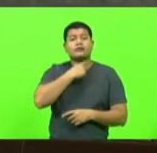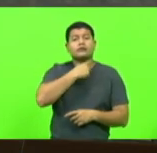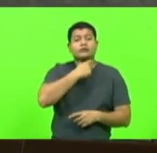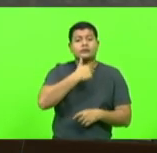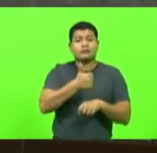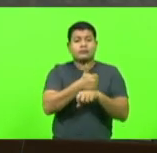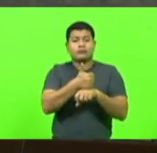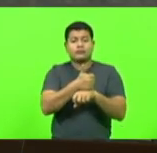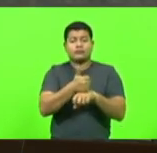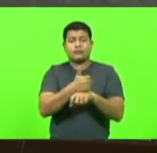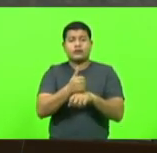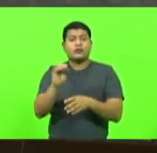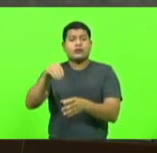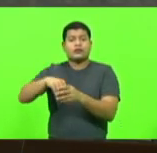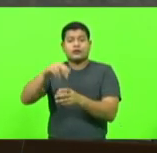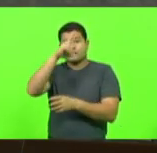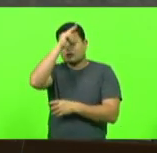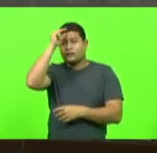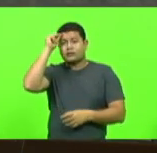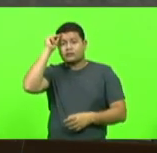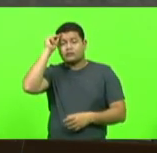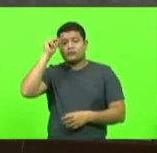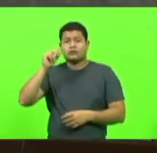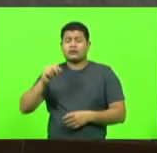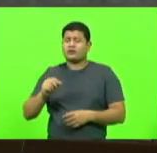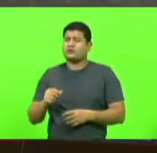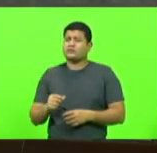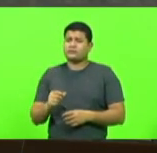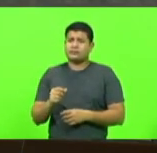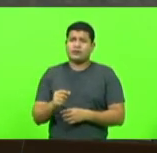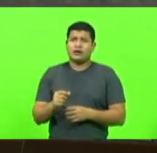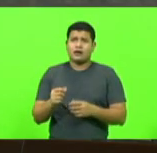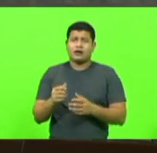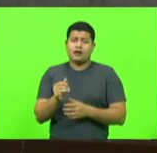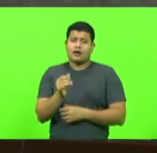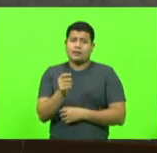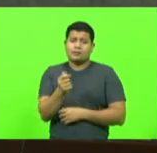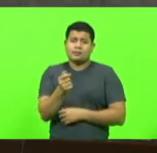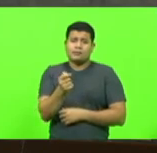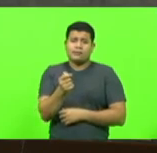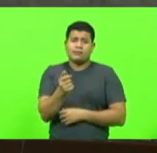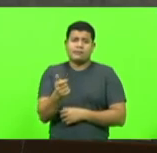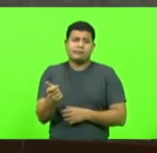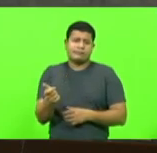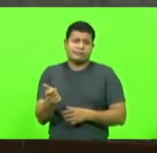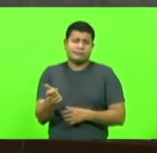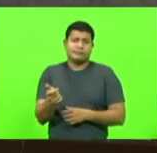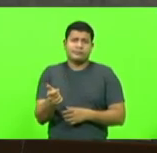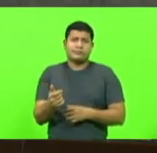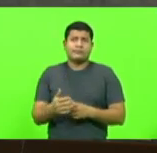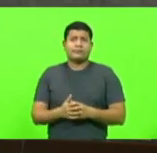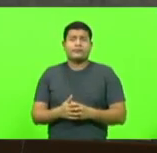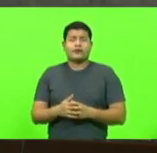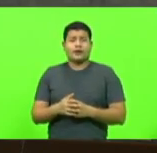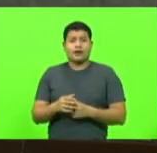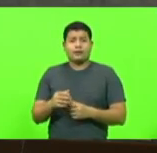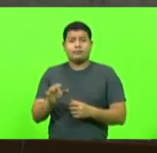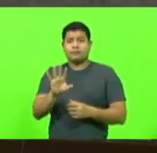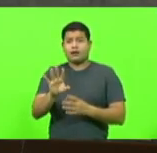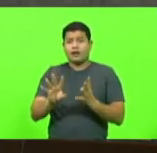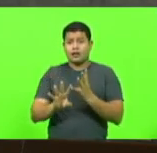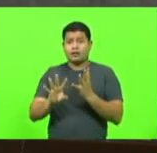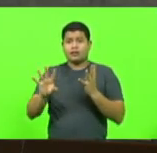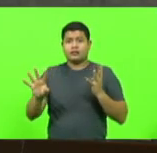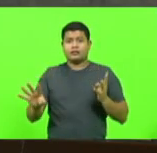nas prefeituras é muito grande. É pequeno, e a lista de